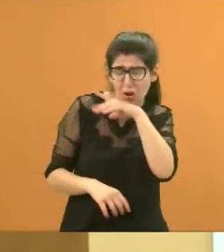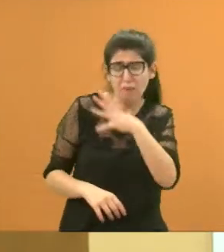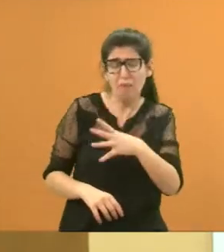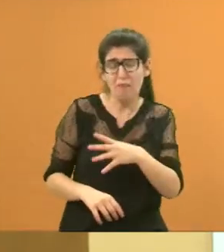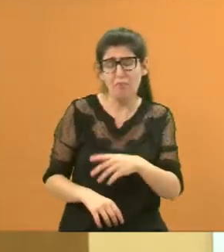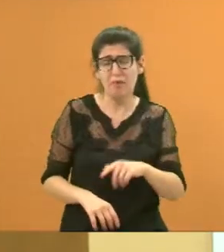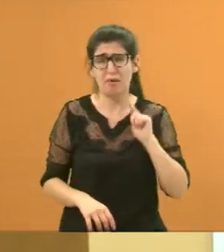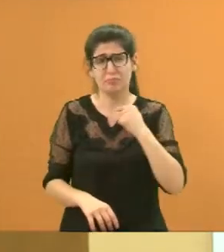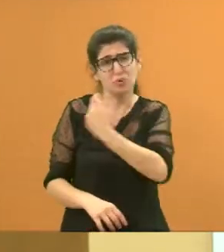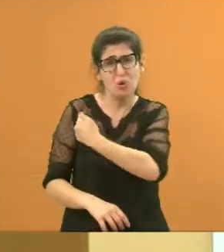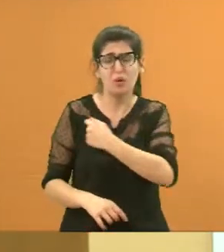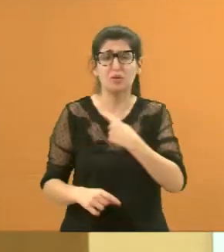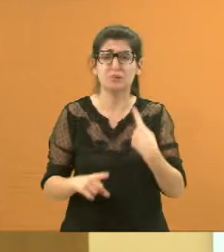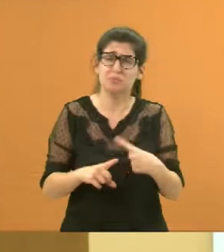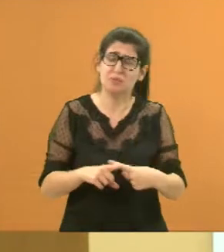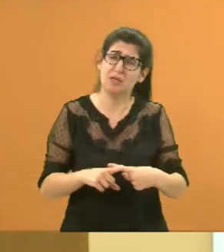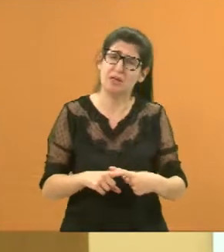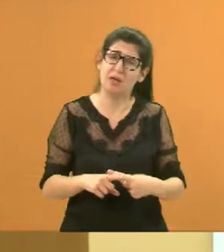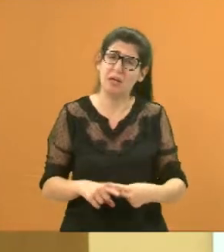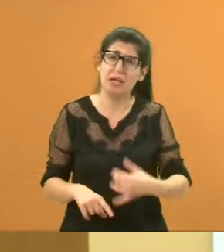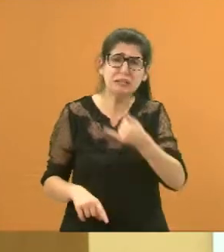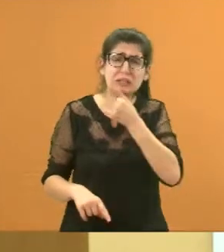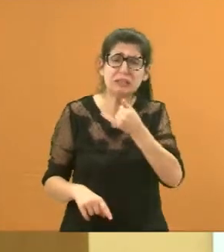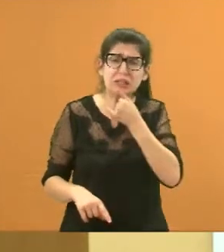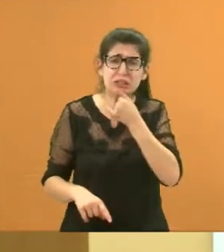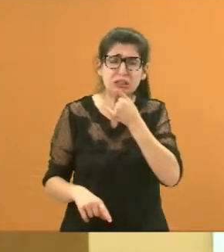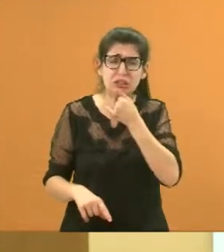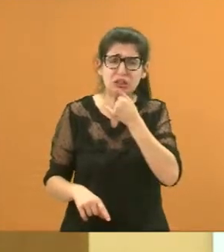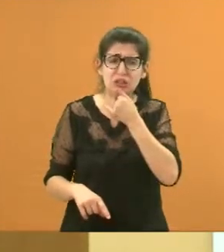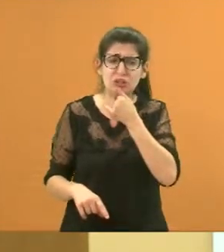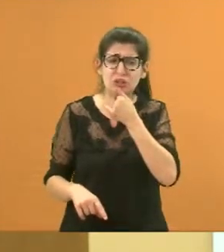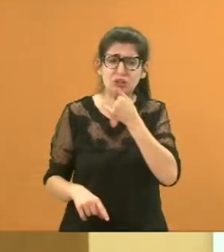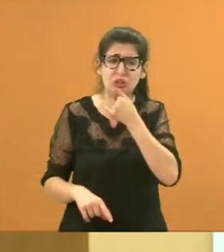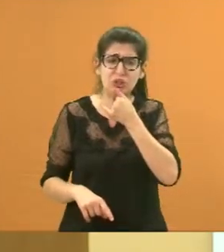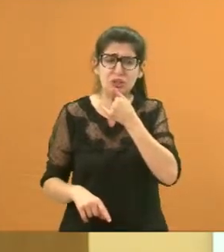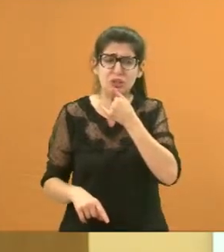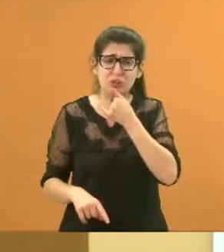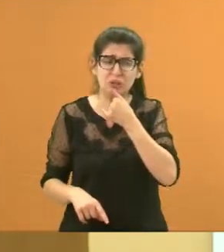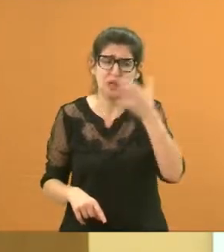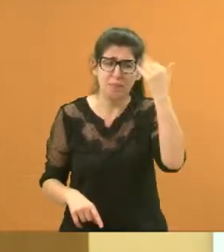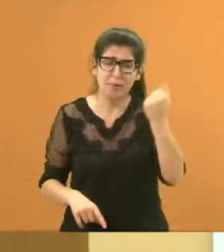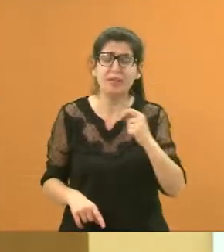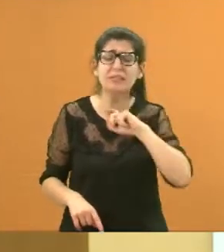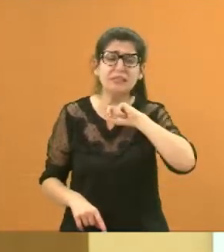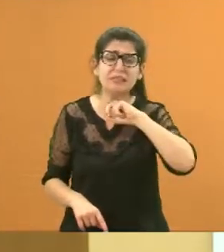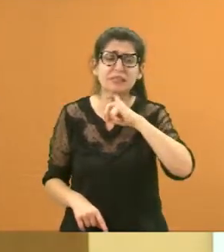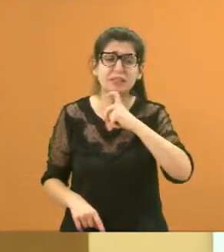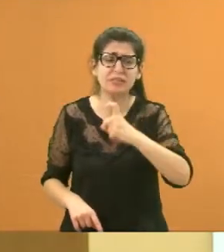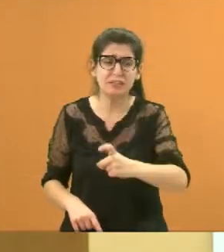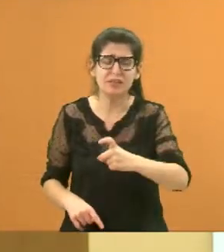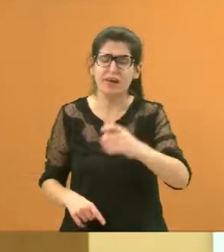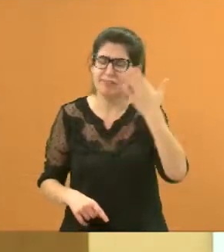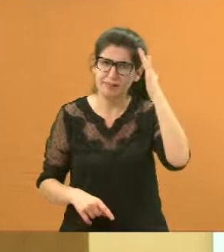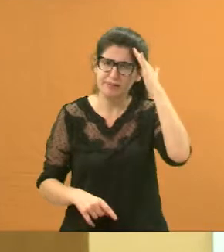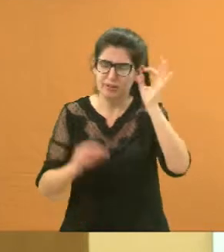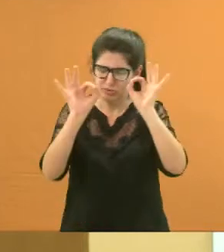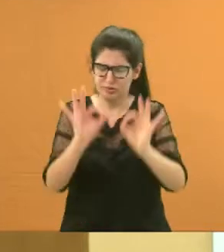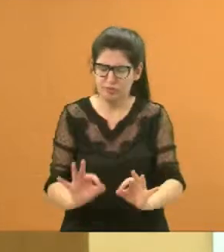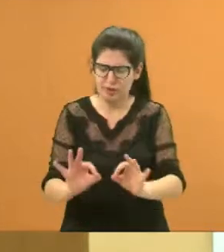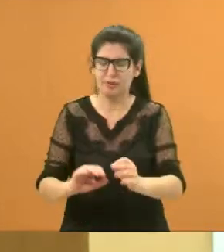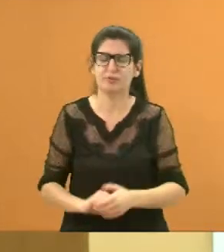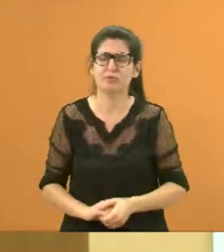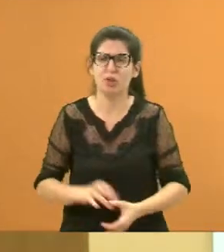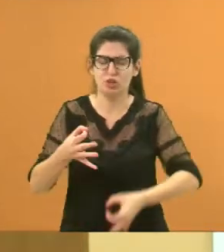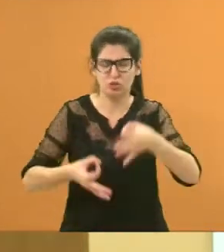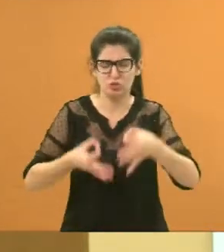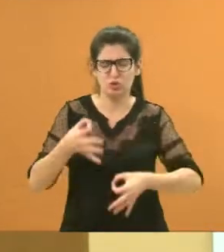nós, é uma pena que ninguém esteja combatendo essa parte negativa que a Justiça, na minha opinião, está trazendo